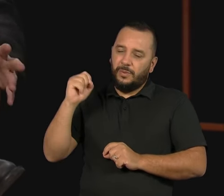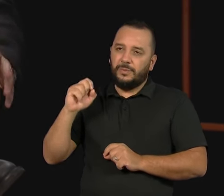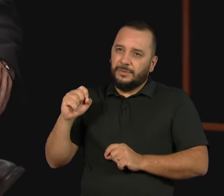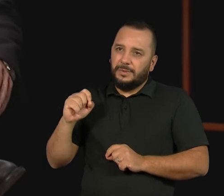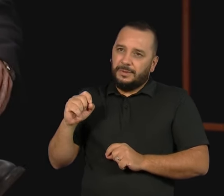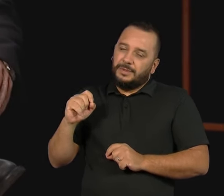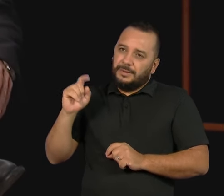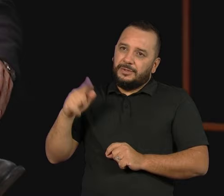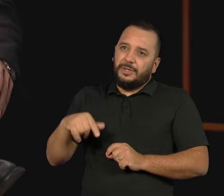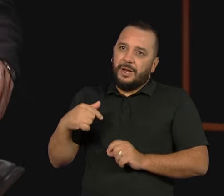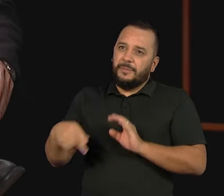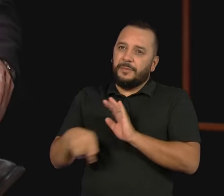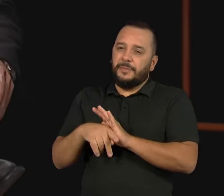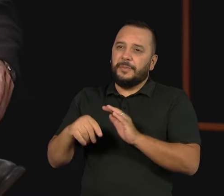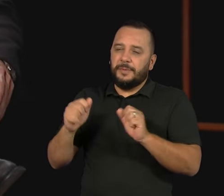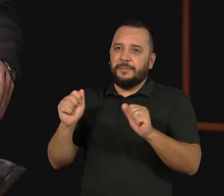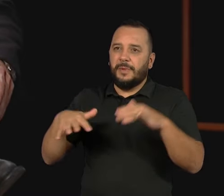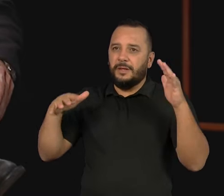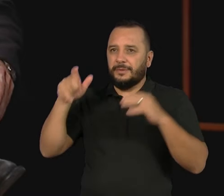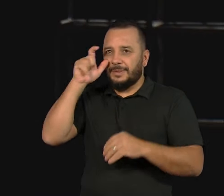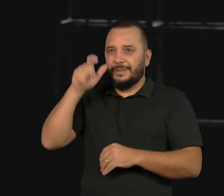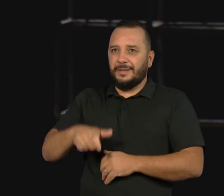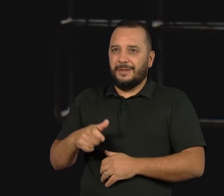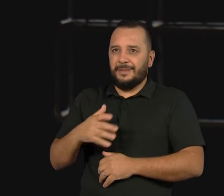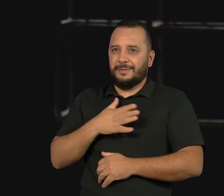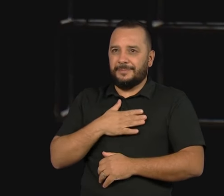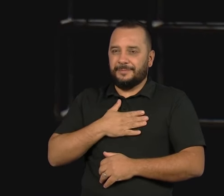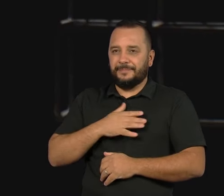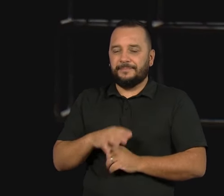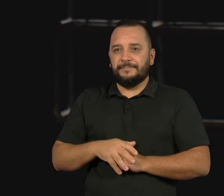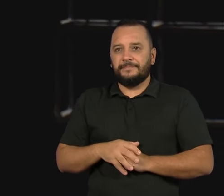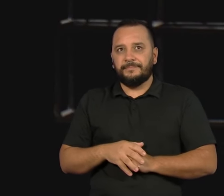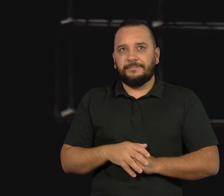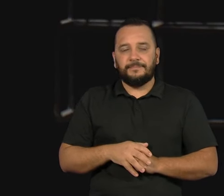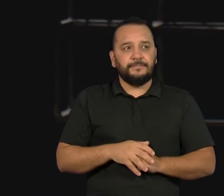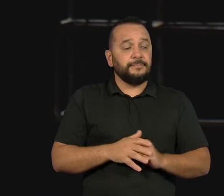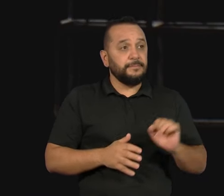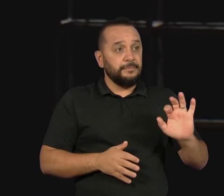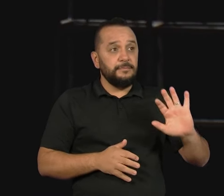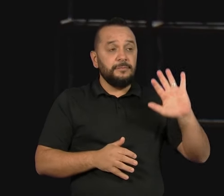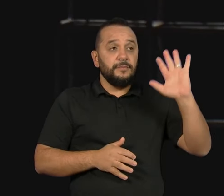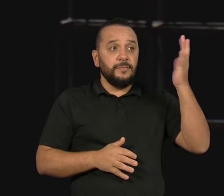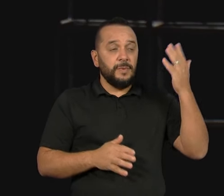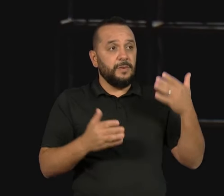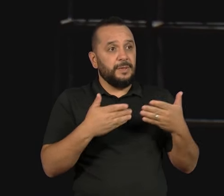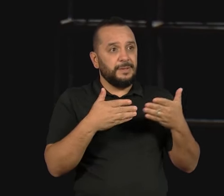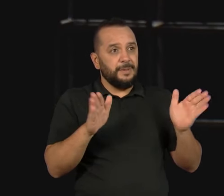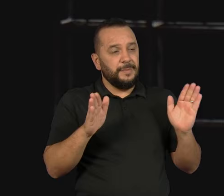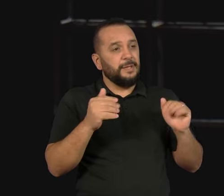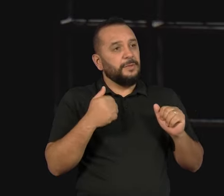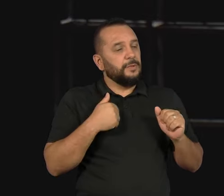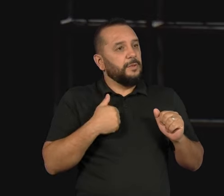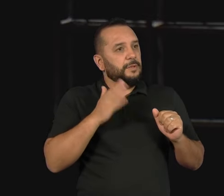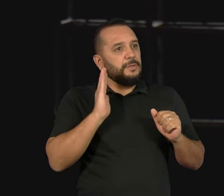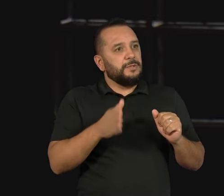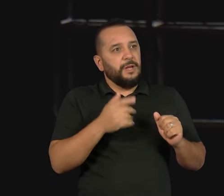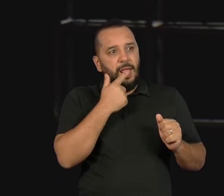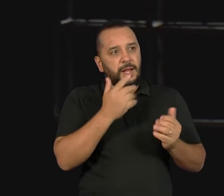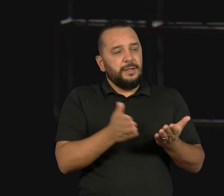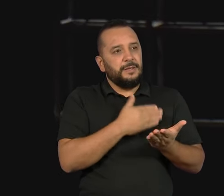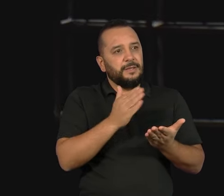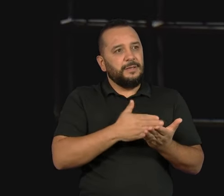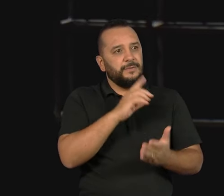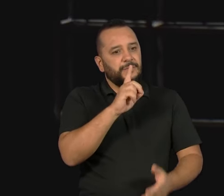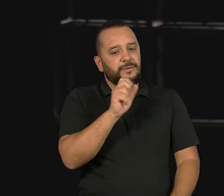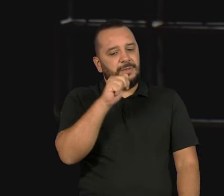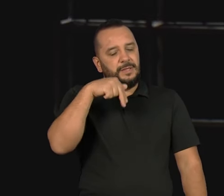me interessaram muito. Beleza. Tiago, recentemente aconteceu o lançamento do seu livro Dandara, onde você destaca